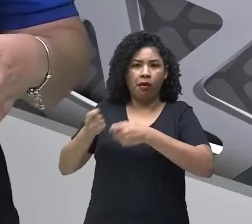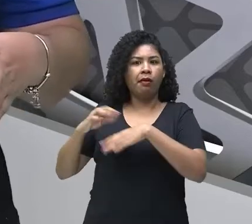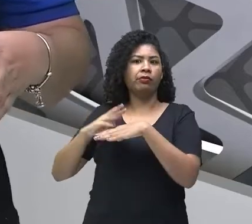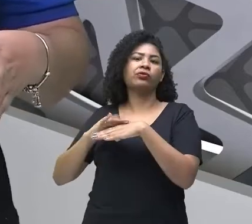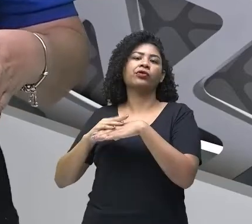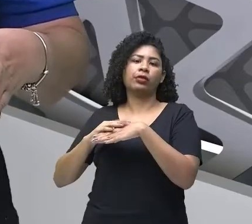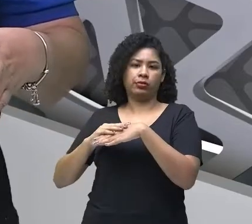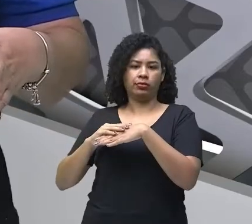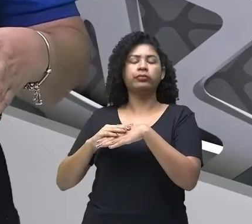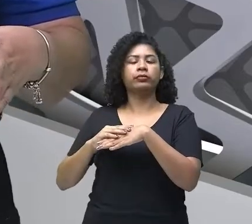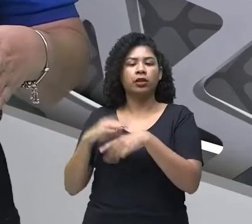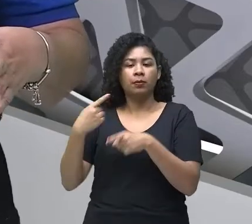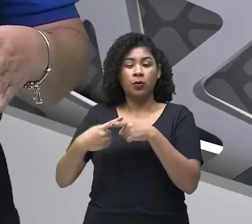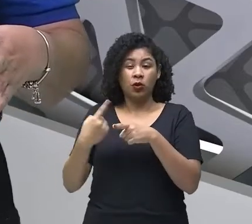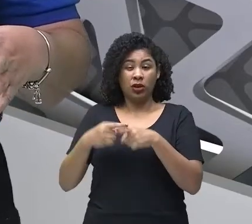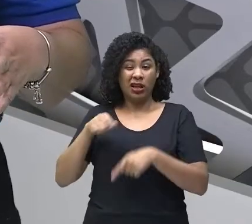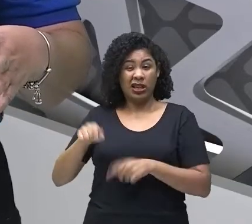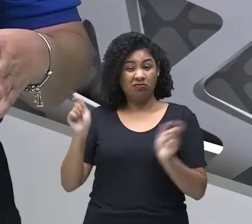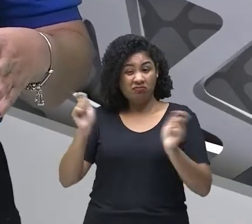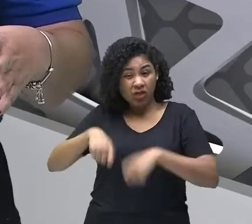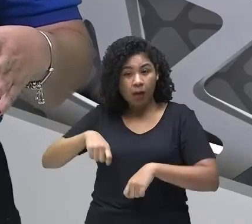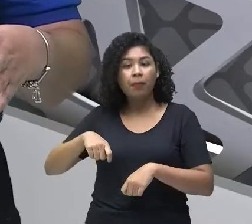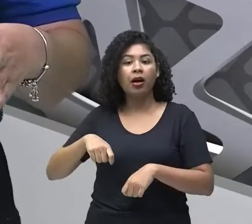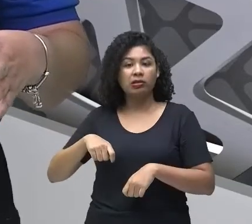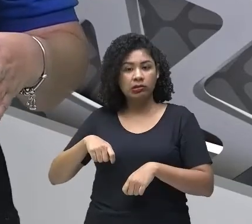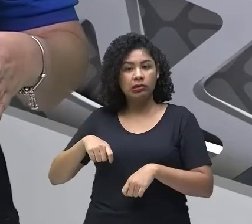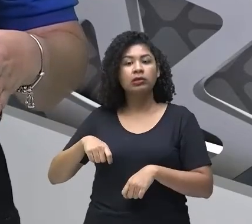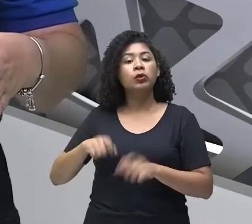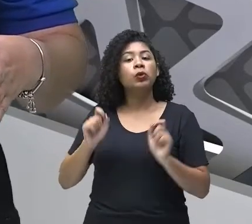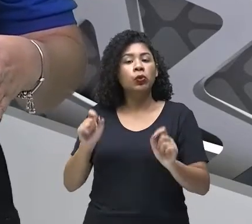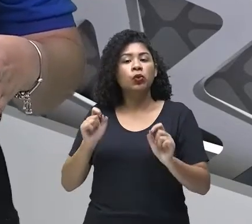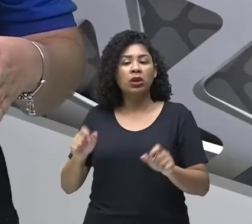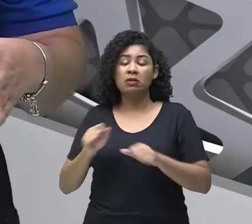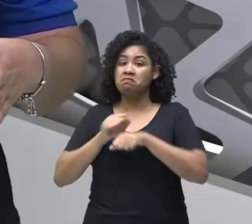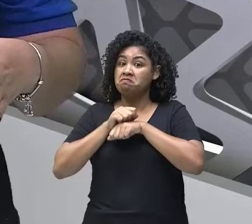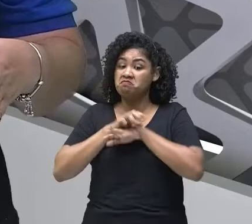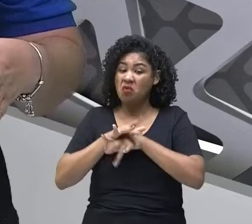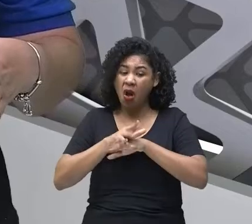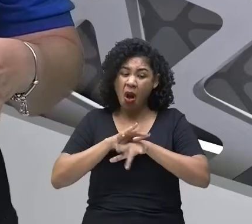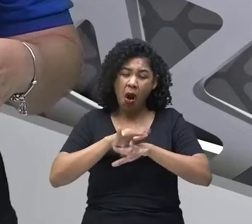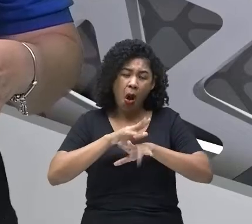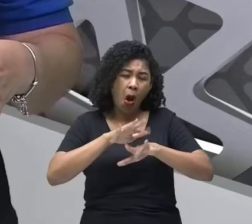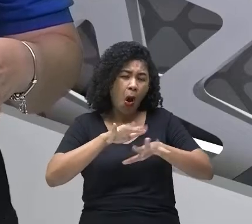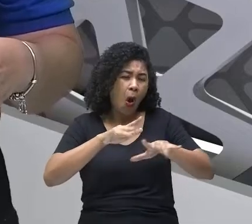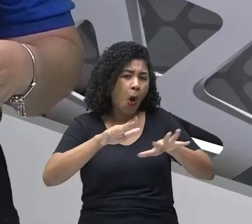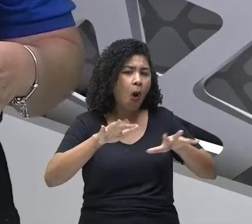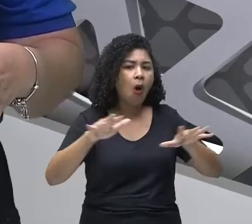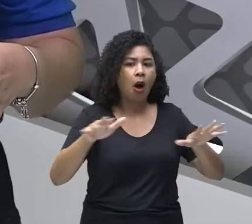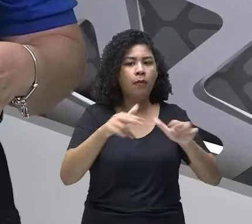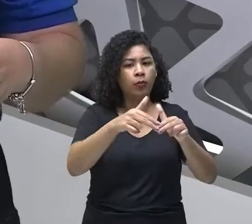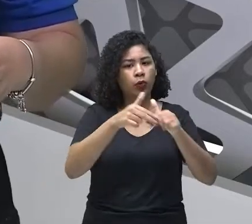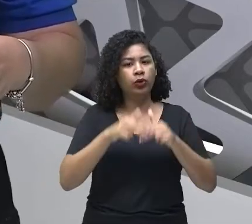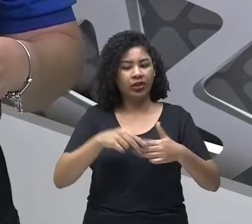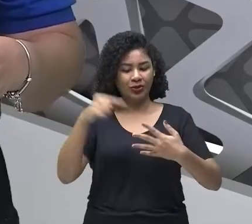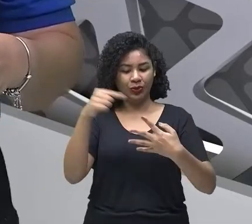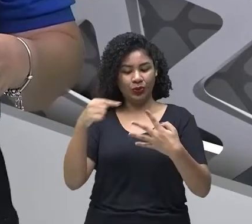surto, ele pode se tornar algo maior, e aí ele muda de